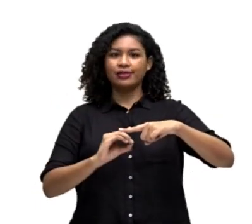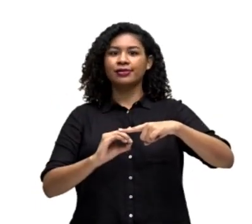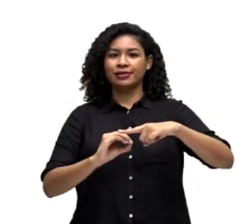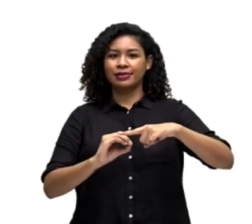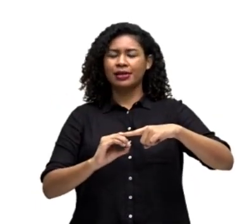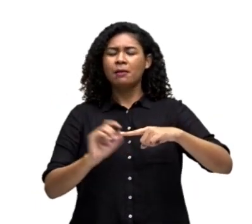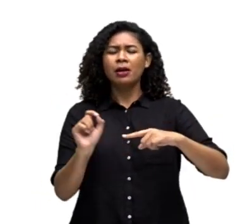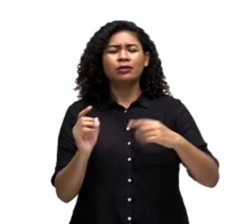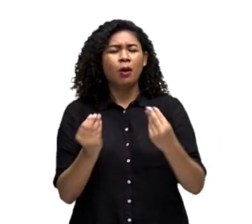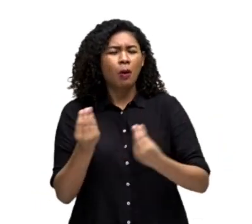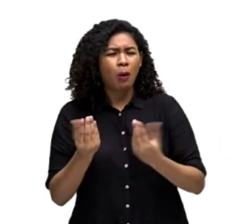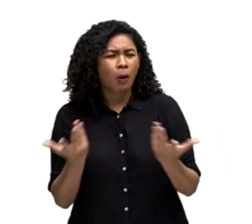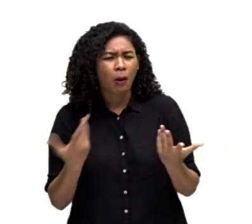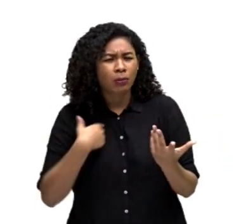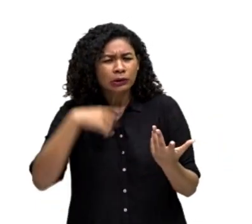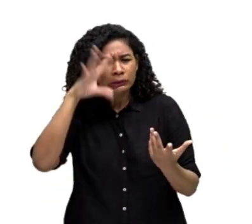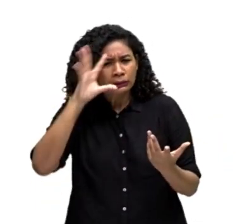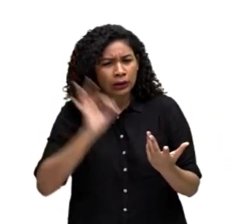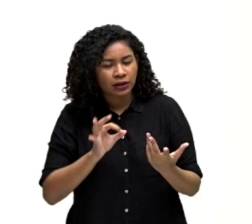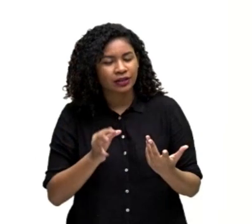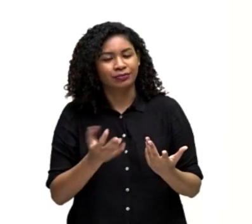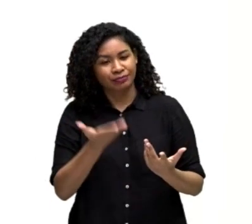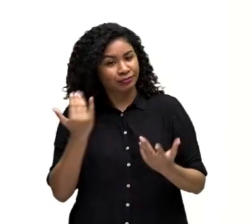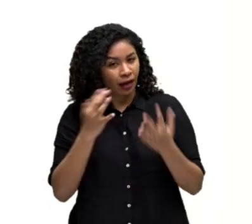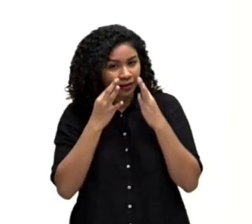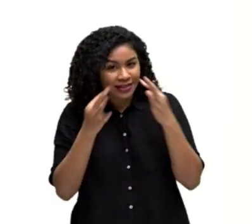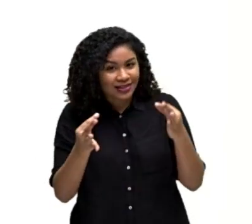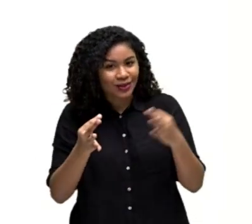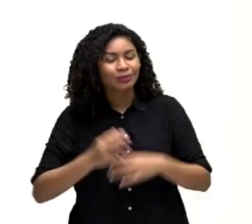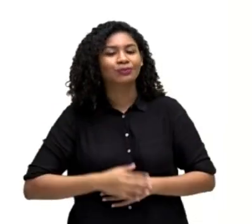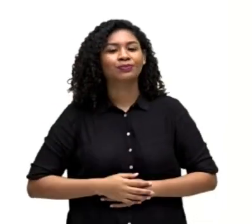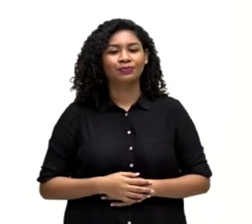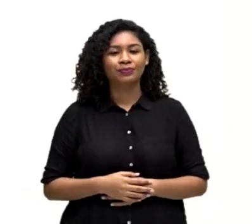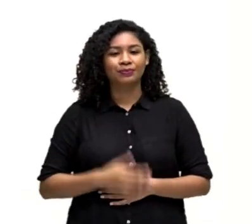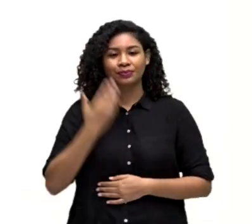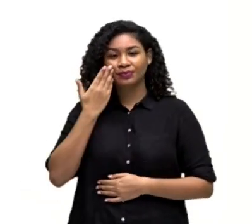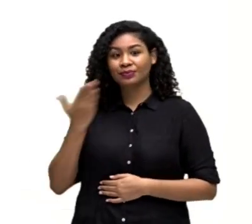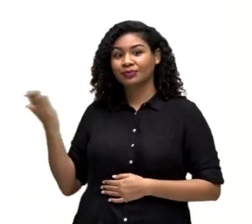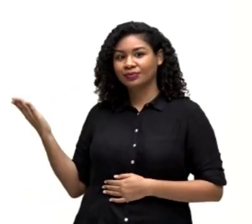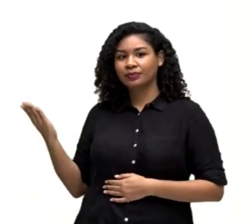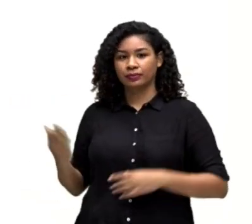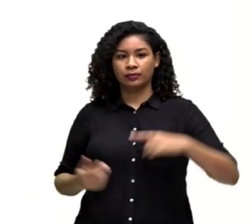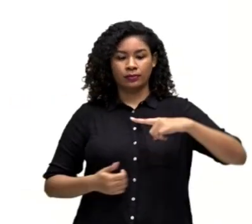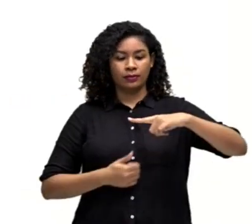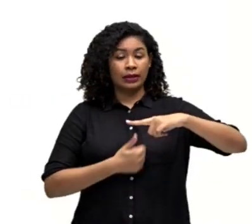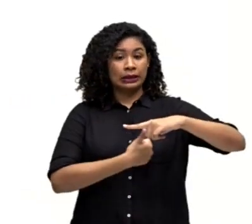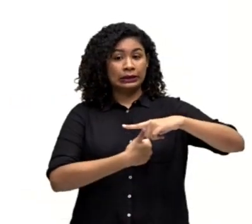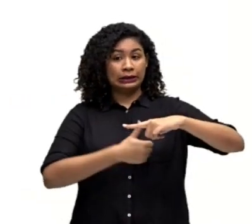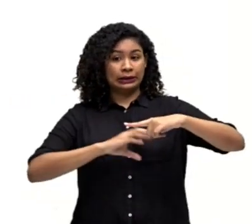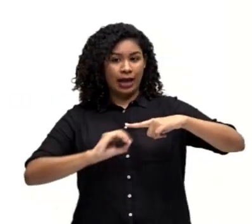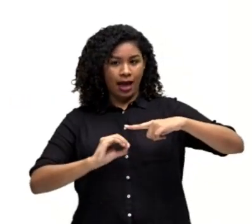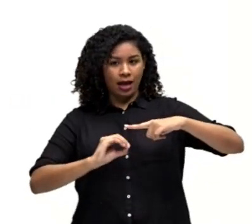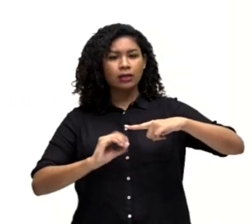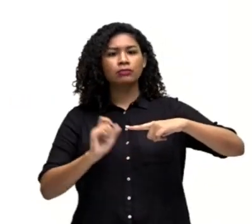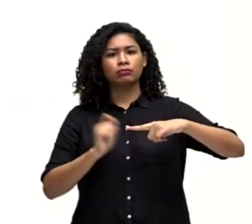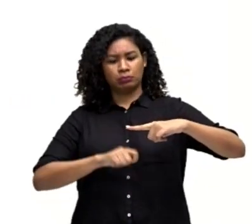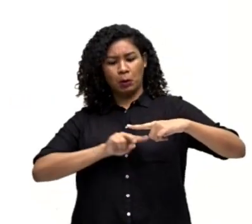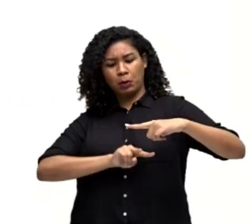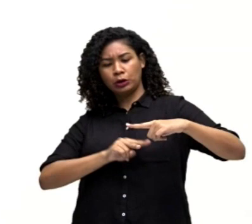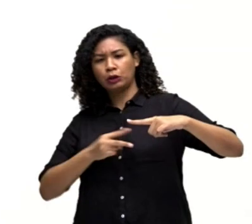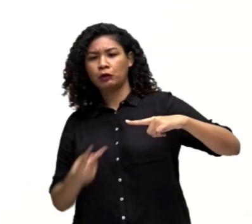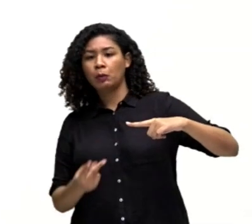Opa, como assim? Acompanhe comigo aqui na tela. Esse primeiro 10, eu posso escrevê-lo como